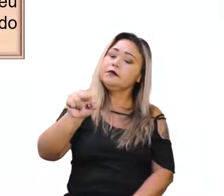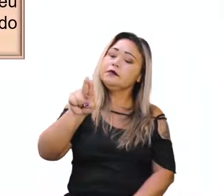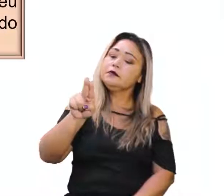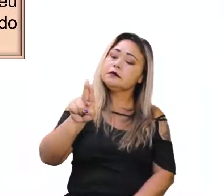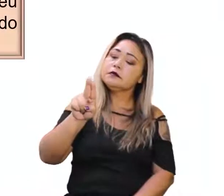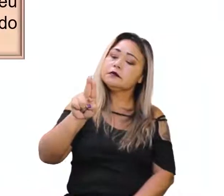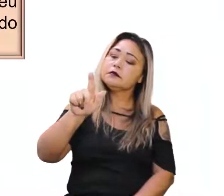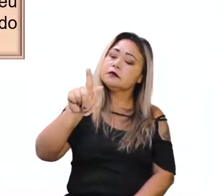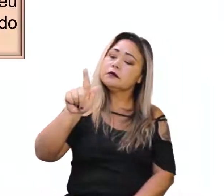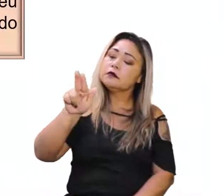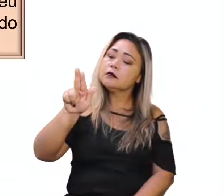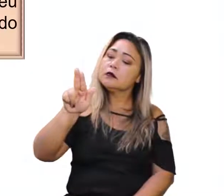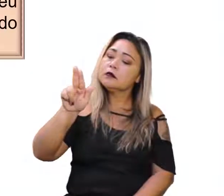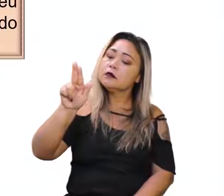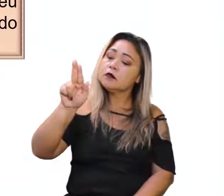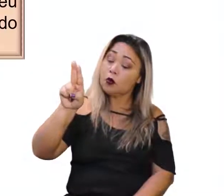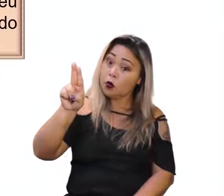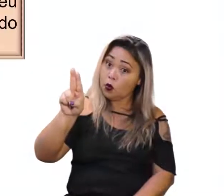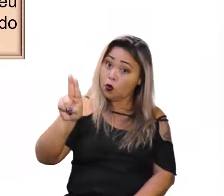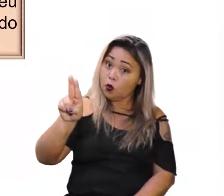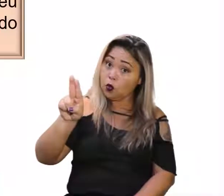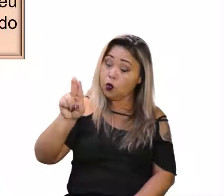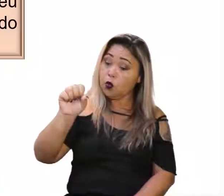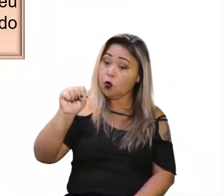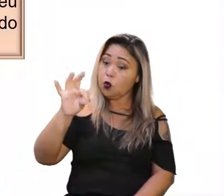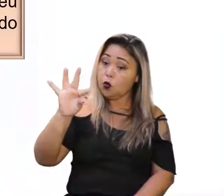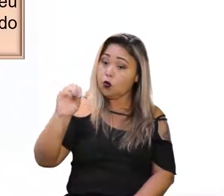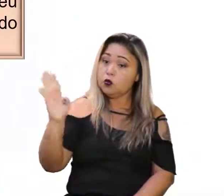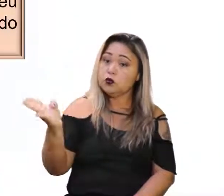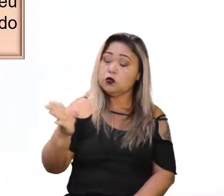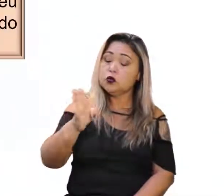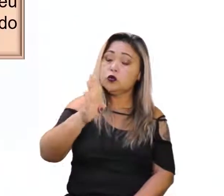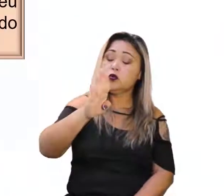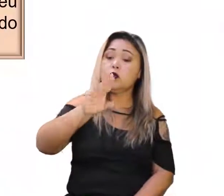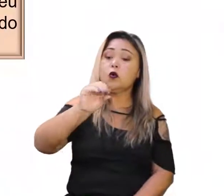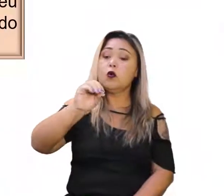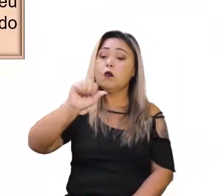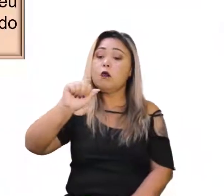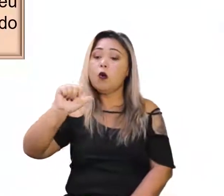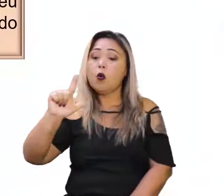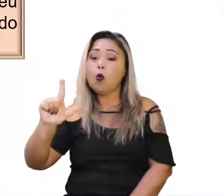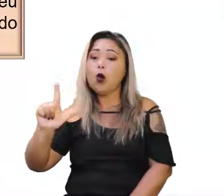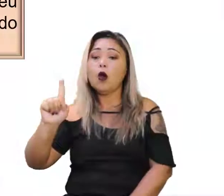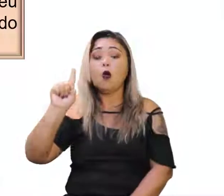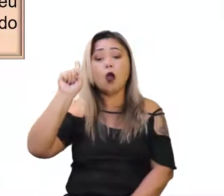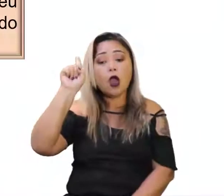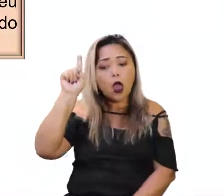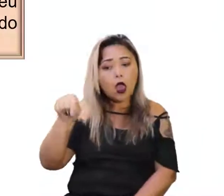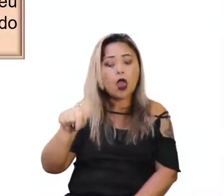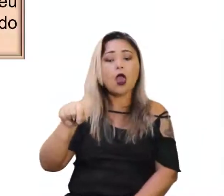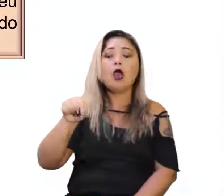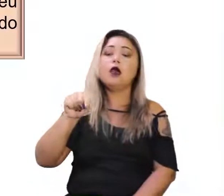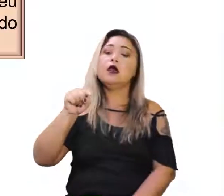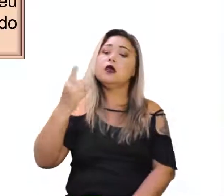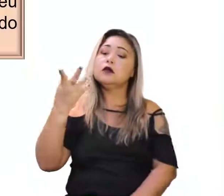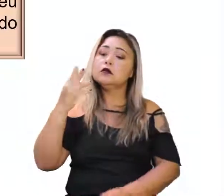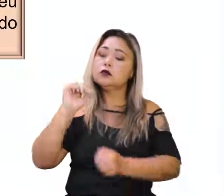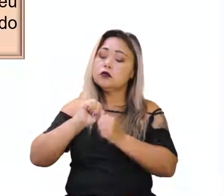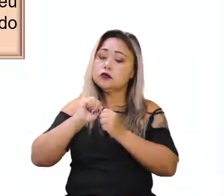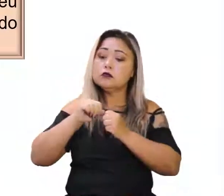ícones do teatro brasileiro, uma das pessoas que tem assim, uma importância muito